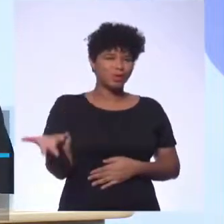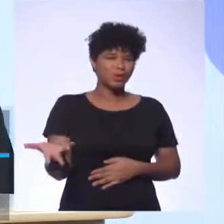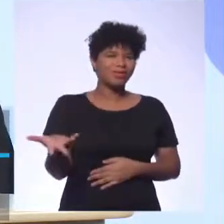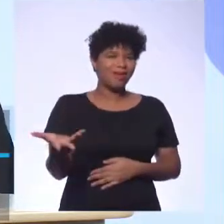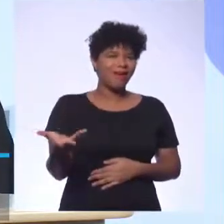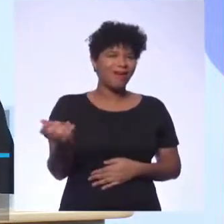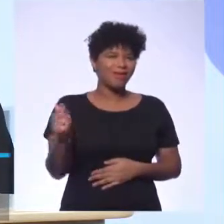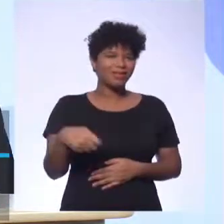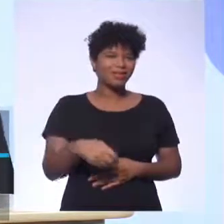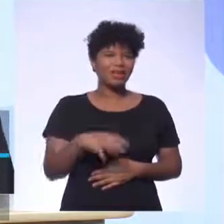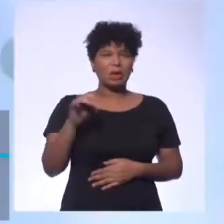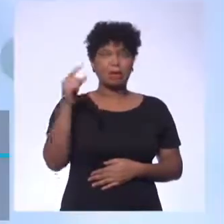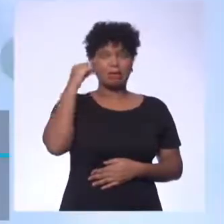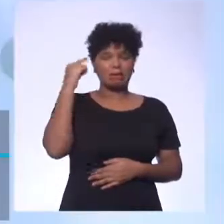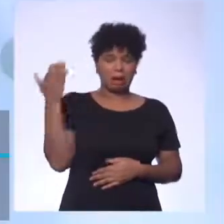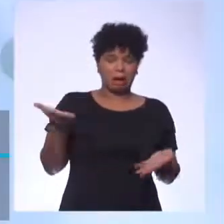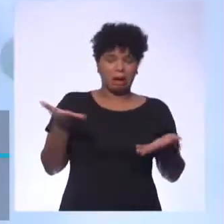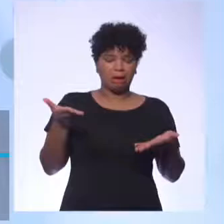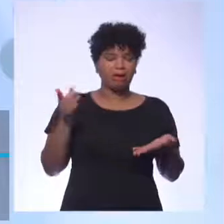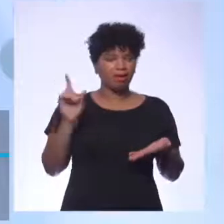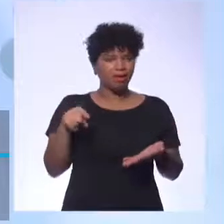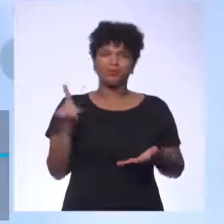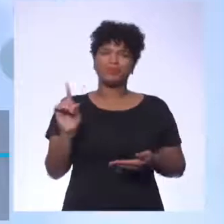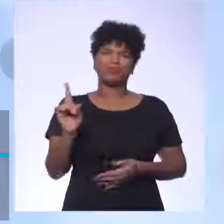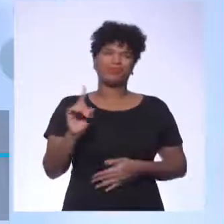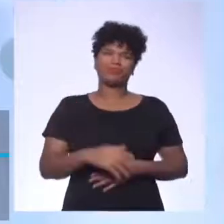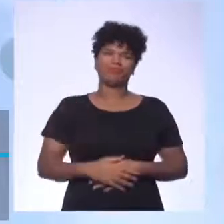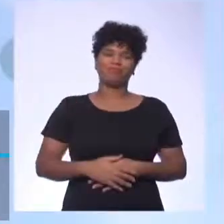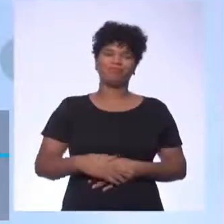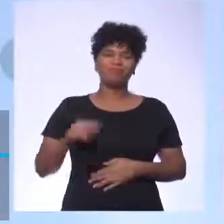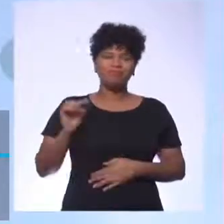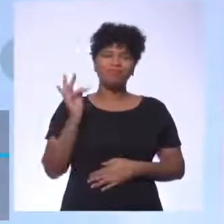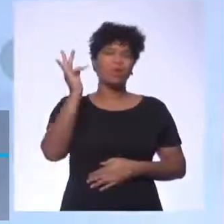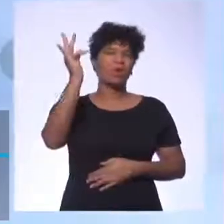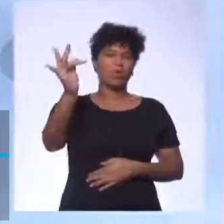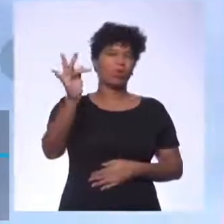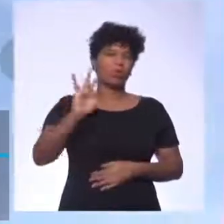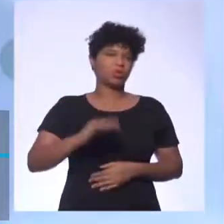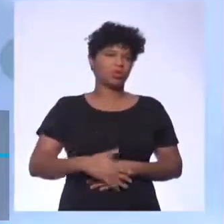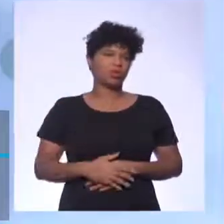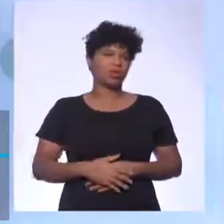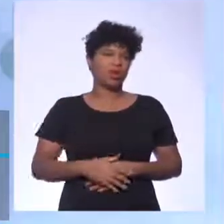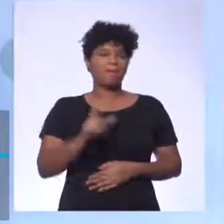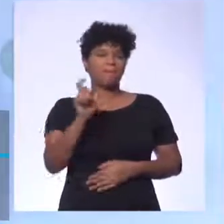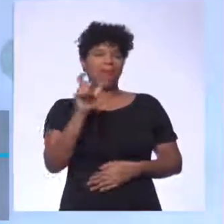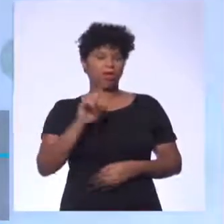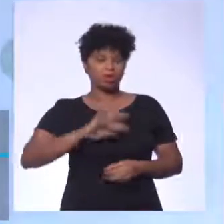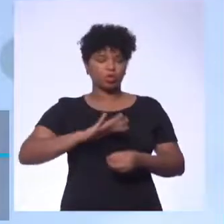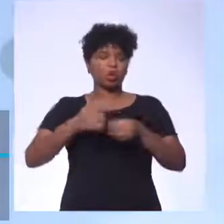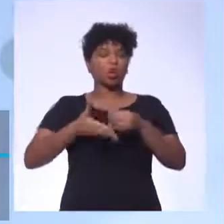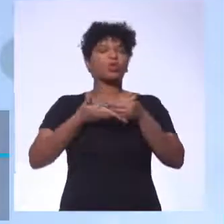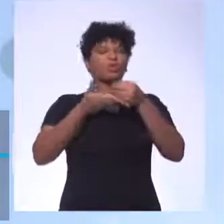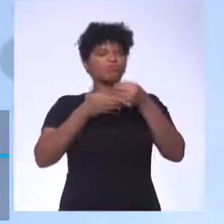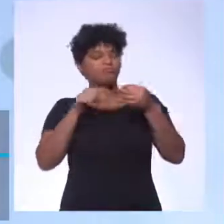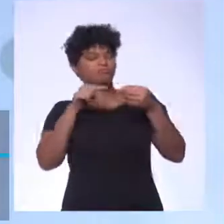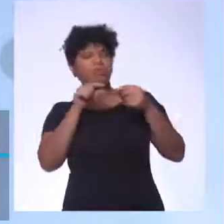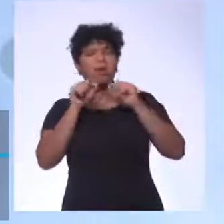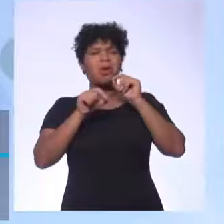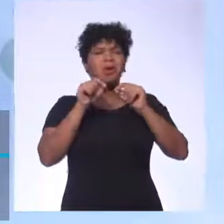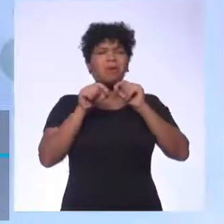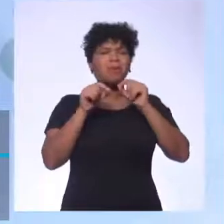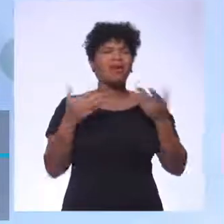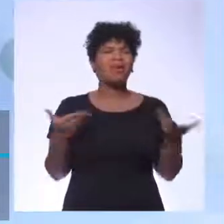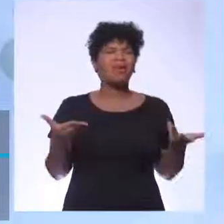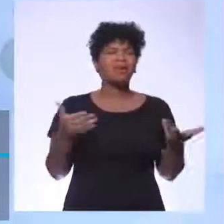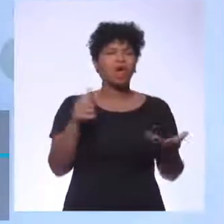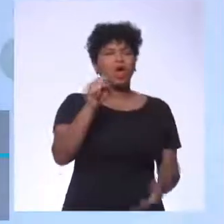também. Perfeito. Acho que quando a gente fala em sustentabilidade, é a primeira coisa que a gente tem que pensar. O que é sustentabilidade? Né?